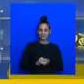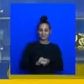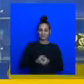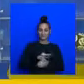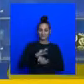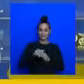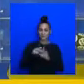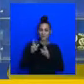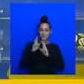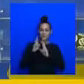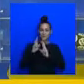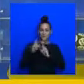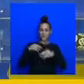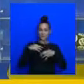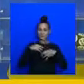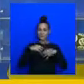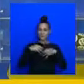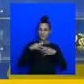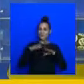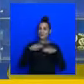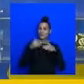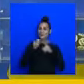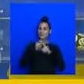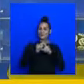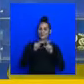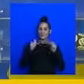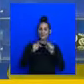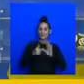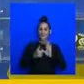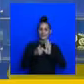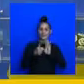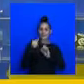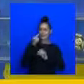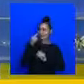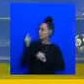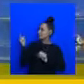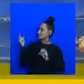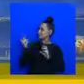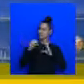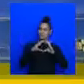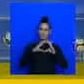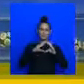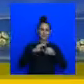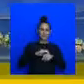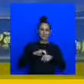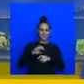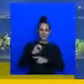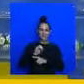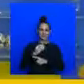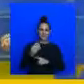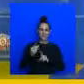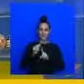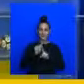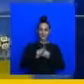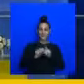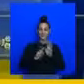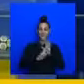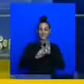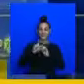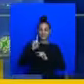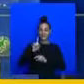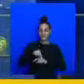Todos na expectativa. Qual é o seu mês da sorte? Tá na tela, bola marrom 04. Marrom 04, o mês correspondente